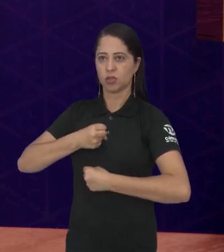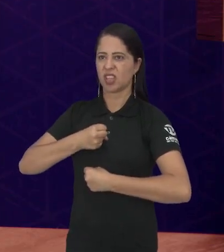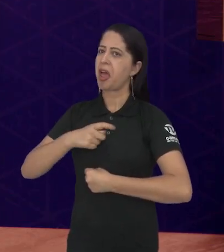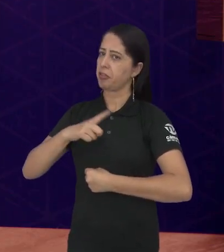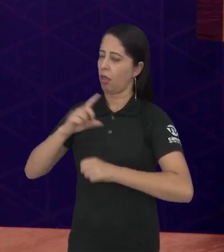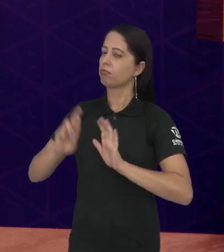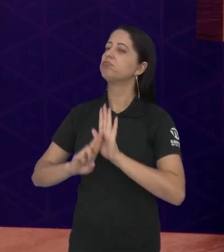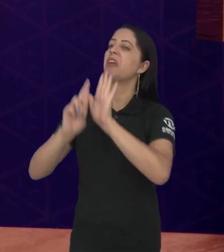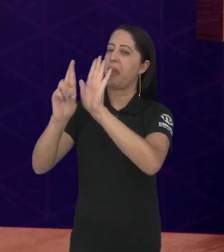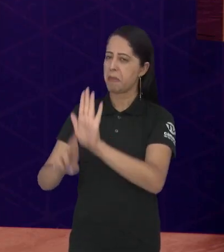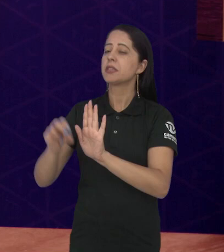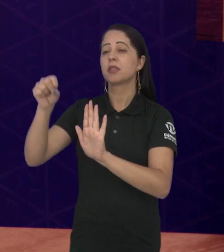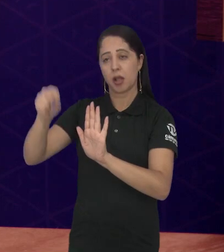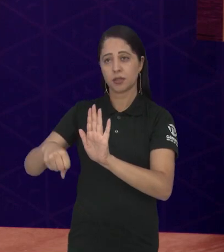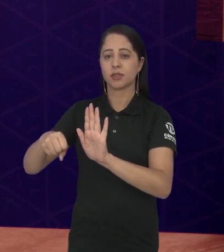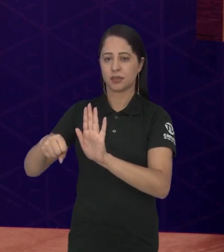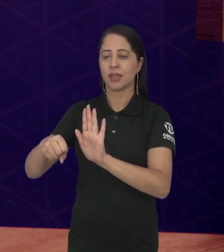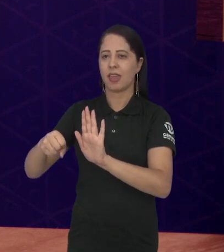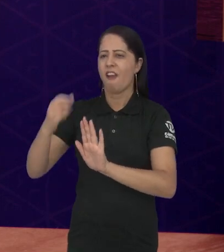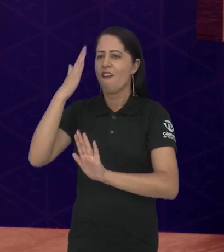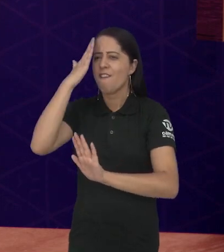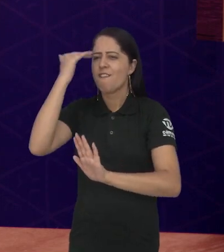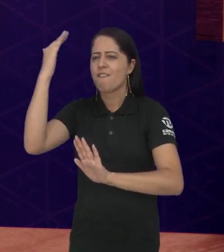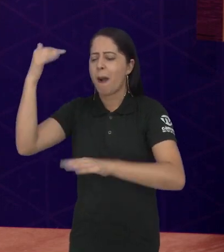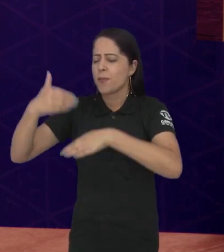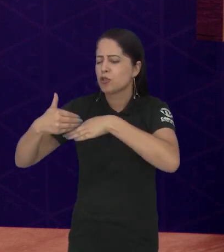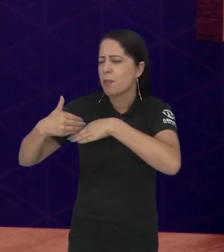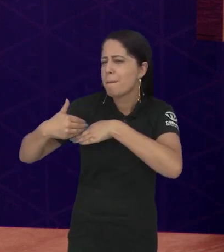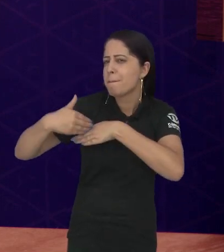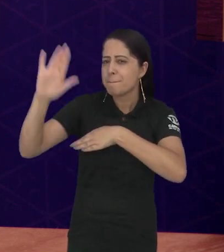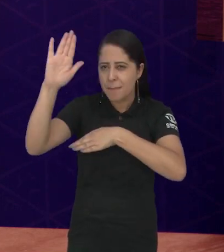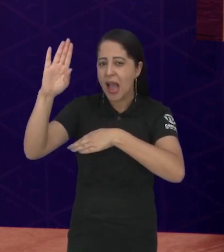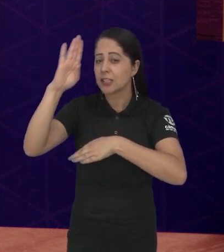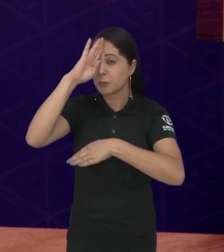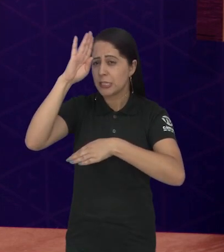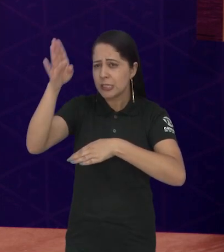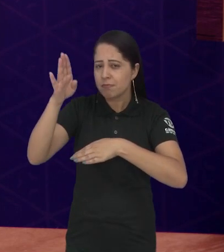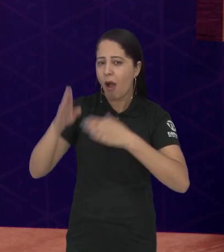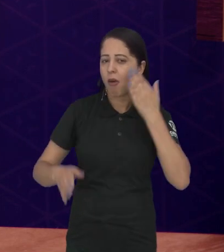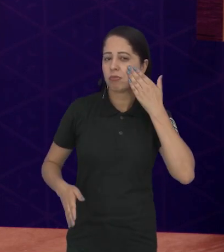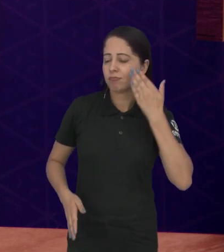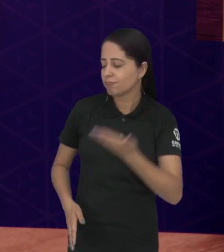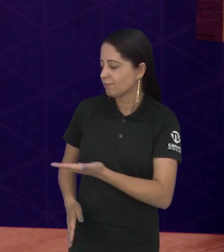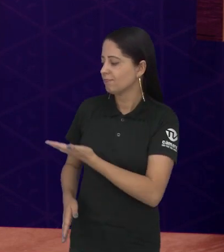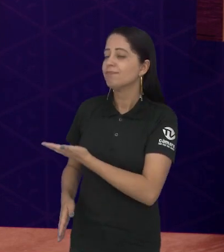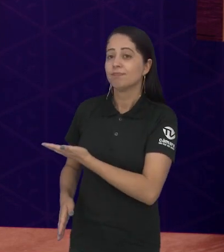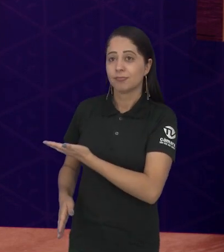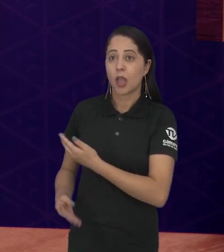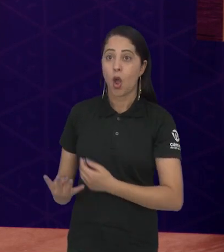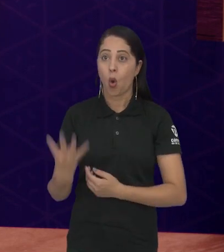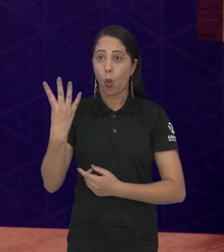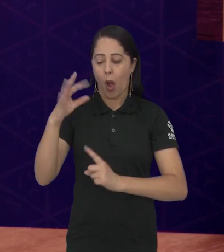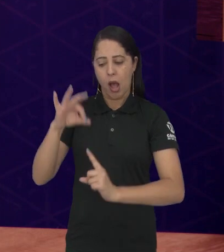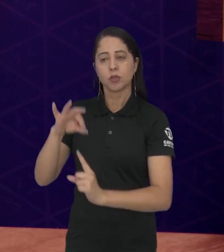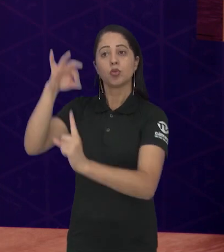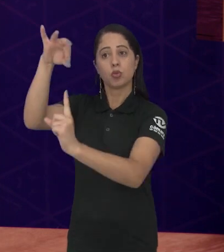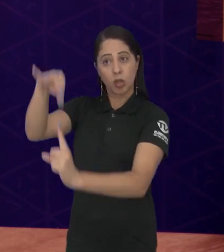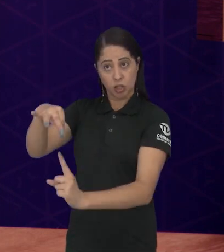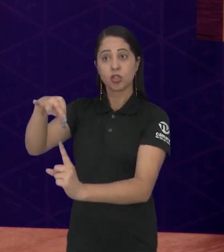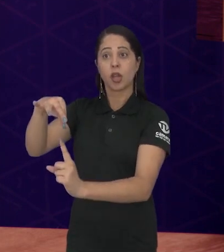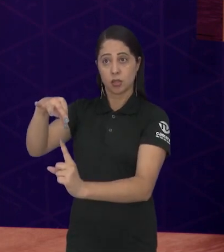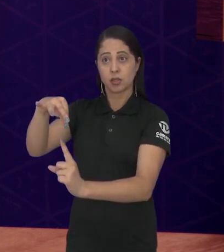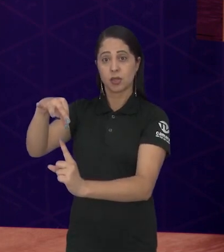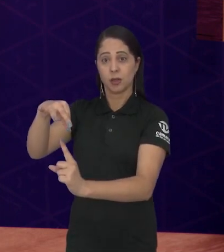bons representantes. Os maiores destaques aí do Brasil no Oscar foi Cidade de Deus, que teve 4